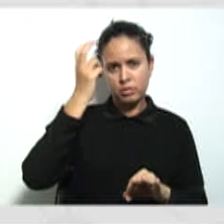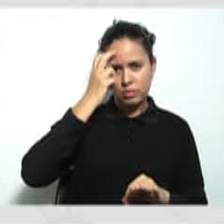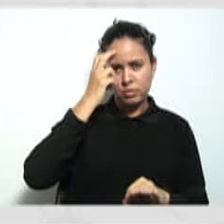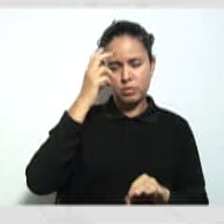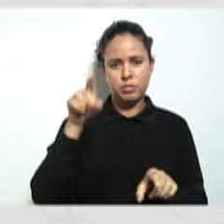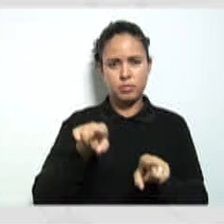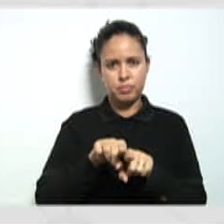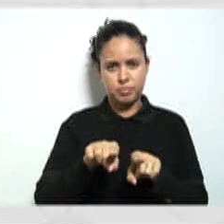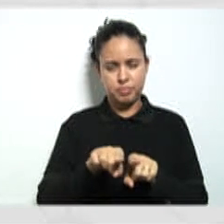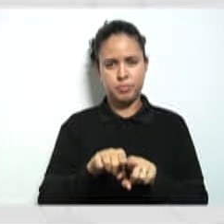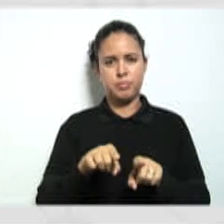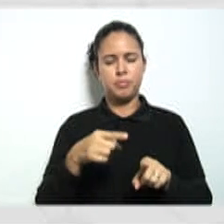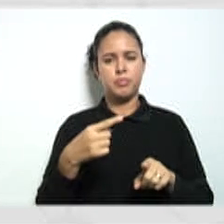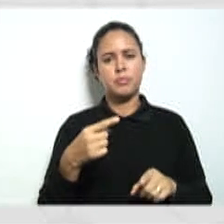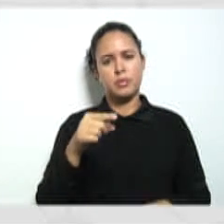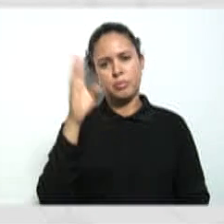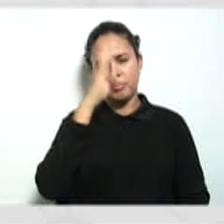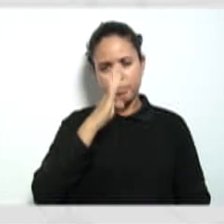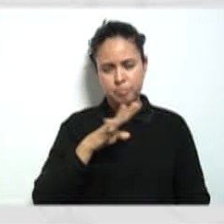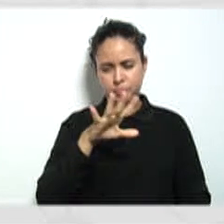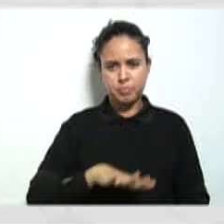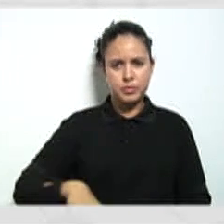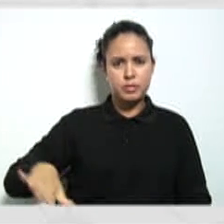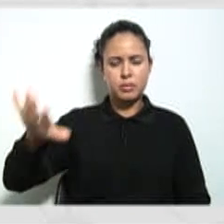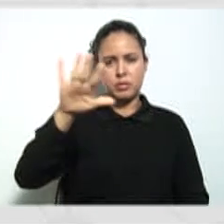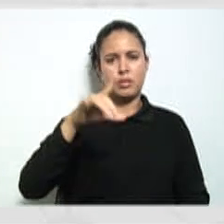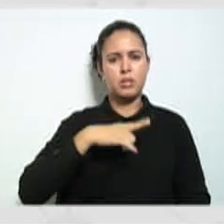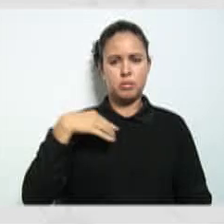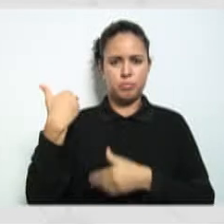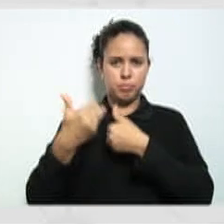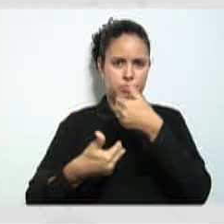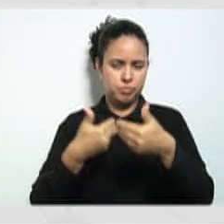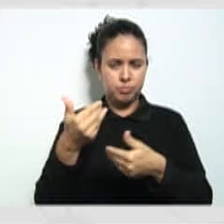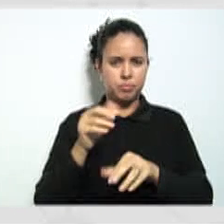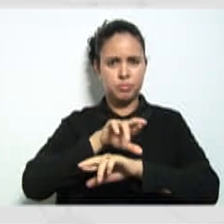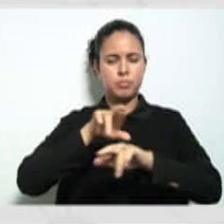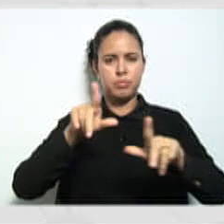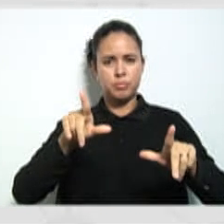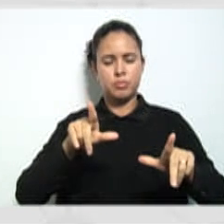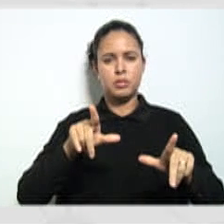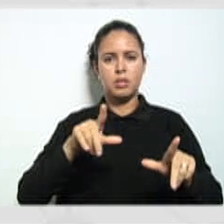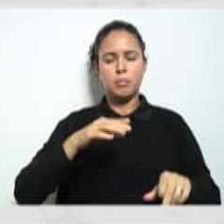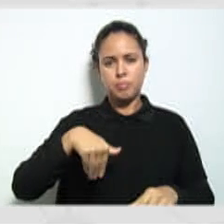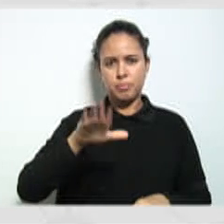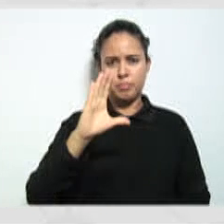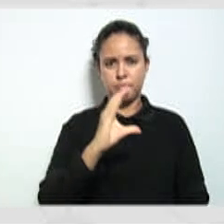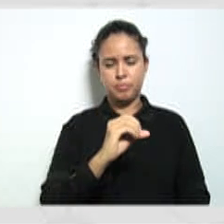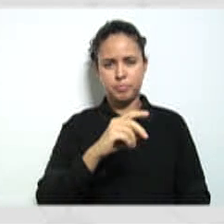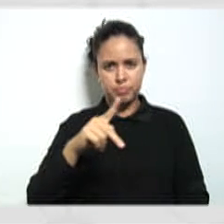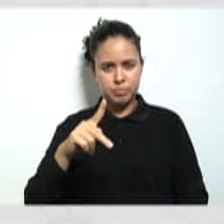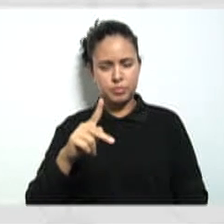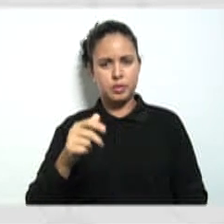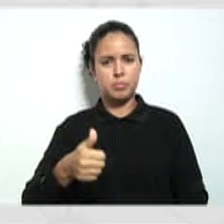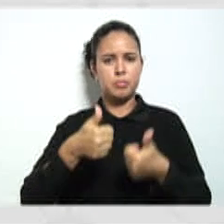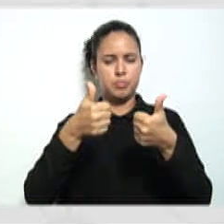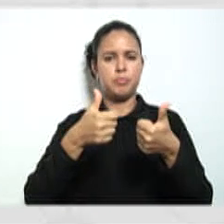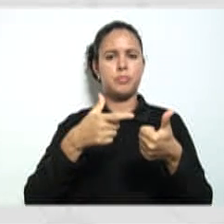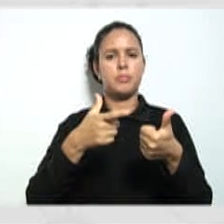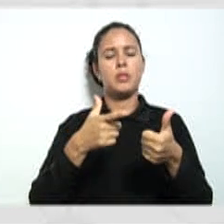extenso e com tantos índices de desenvolvimento diferentes, que a maior concentração de cooperativas bem-sucedidas estão na região